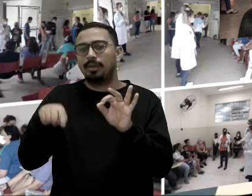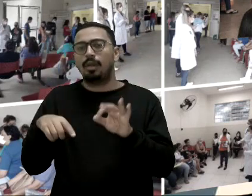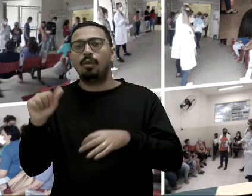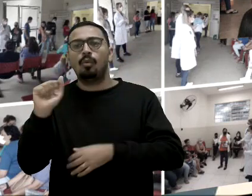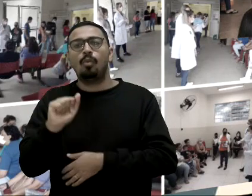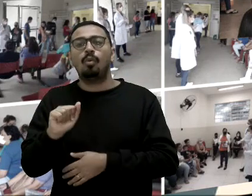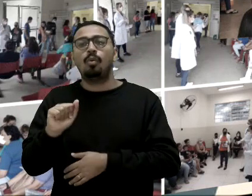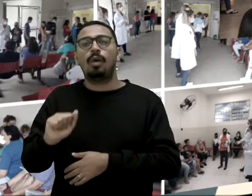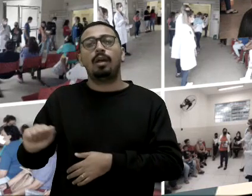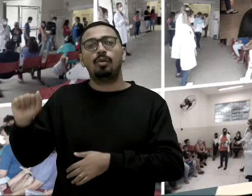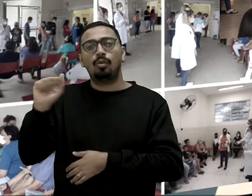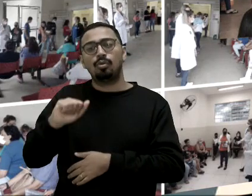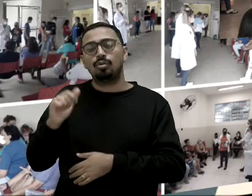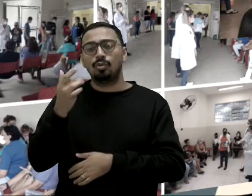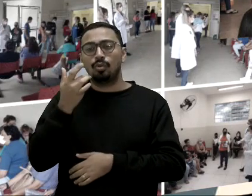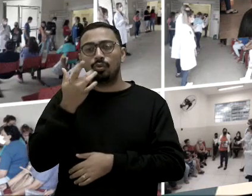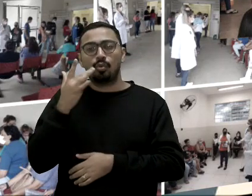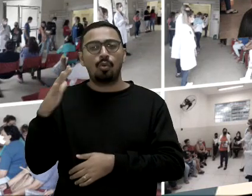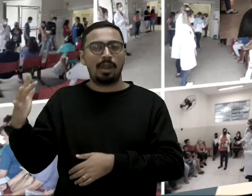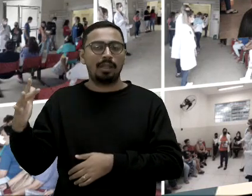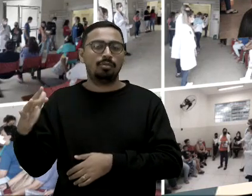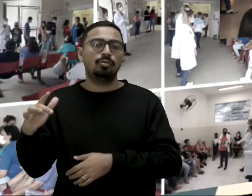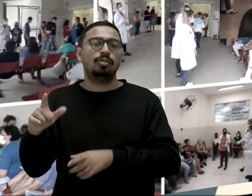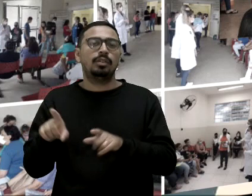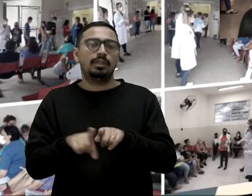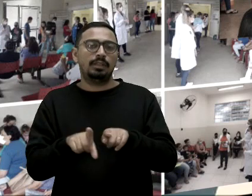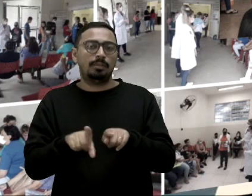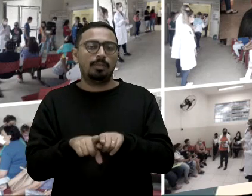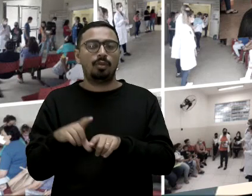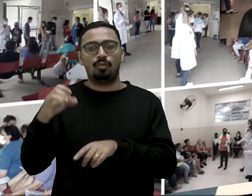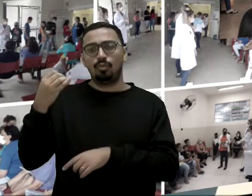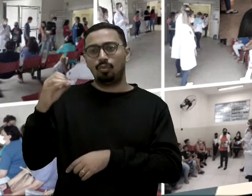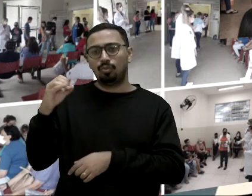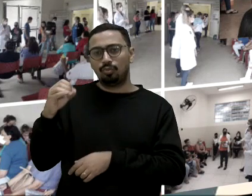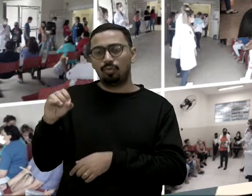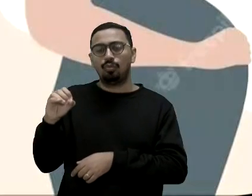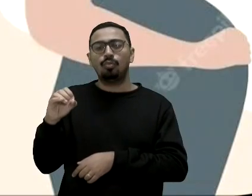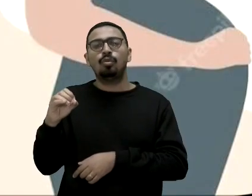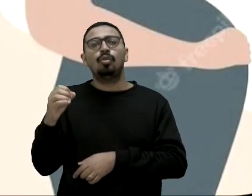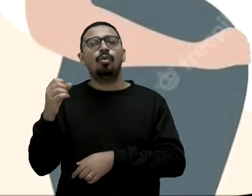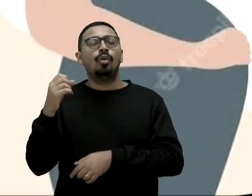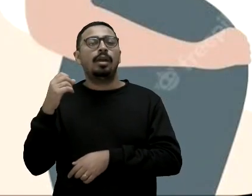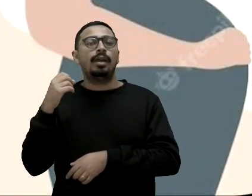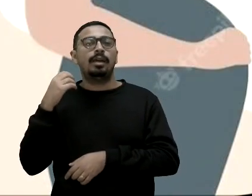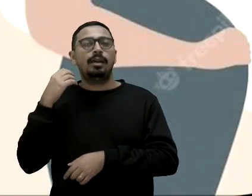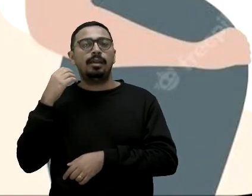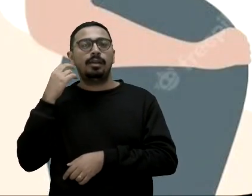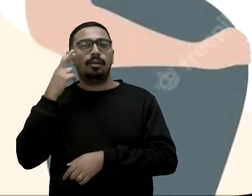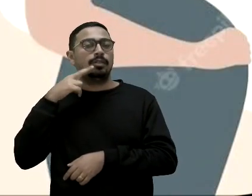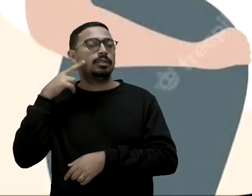que é referente à amamentação, e também o Outubro Rosa, que é do câncer de mama.